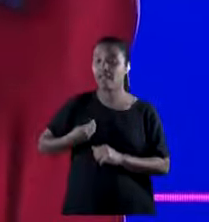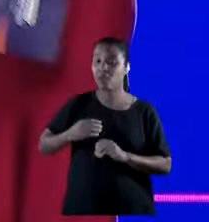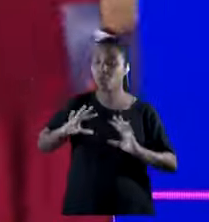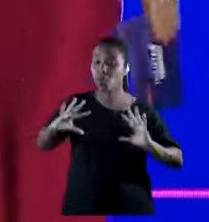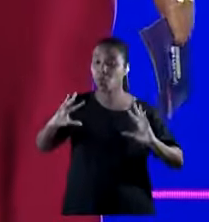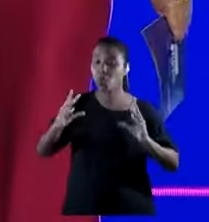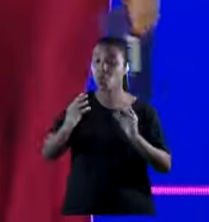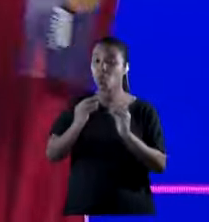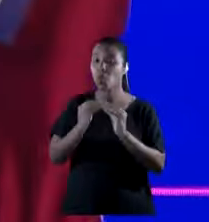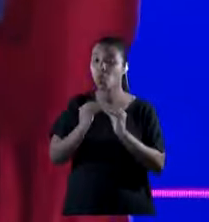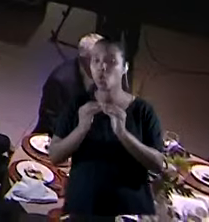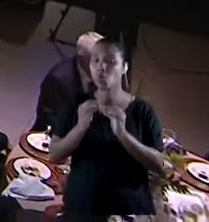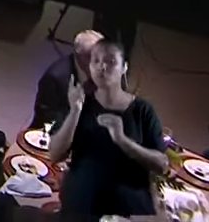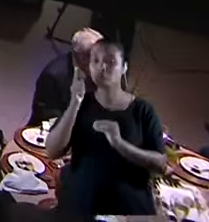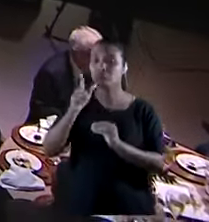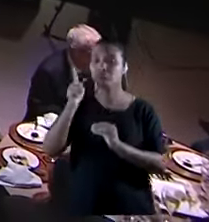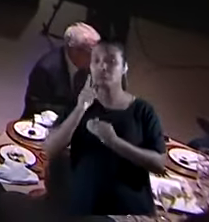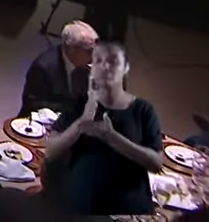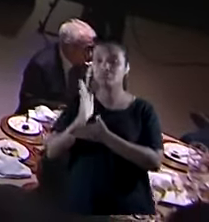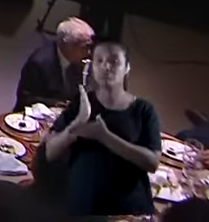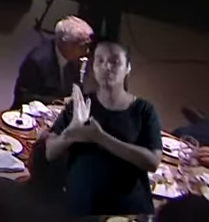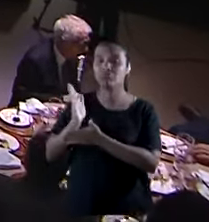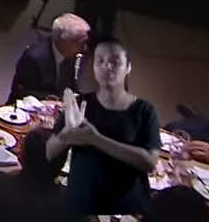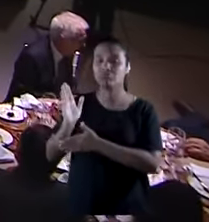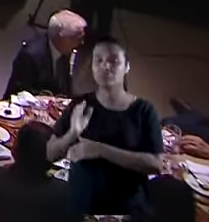do Paulistão. Vamos dar uma olhadinha.